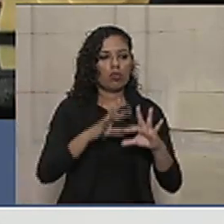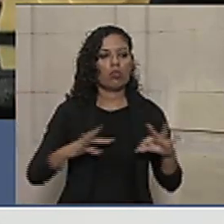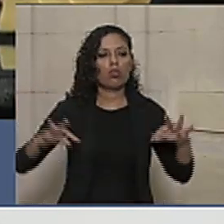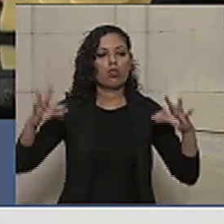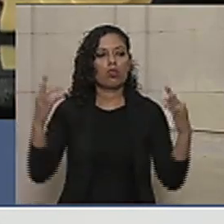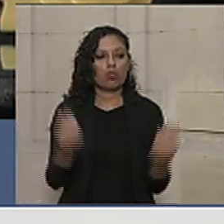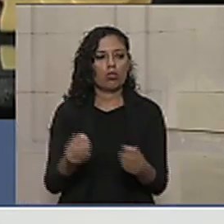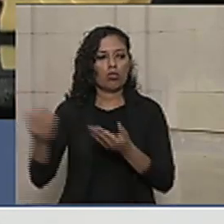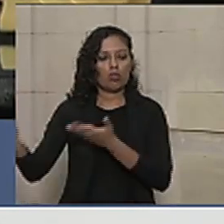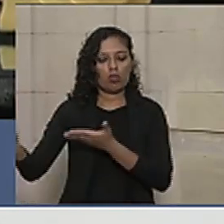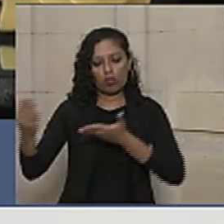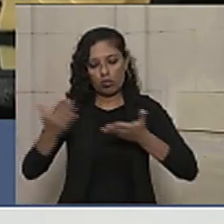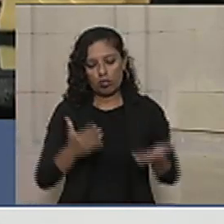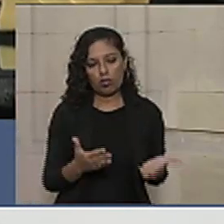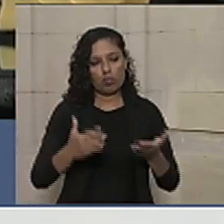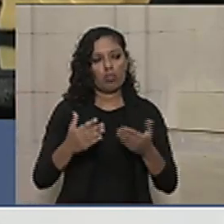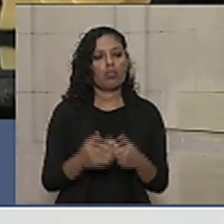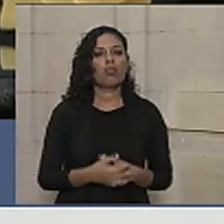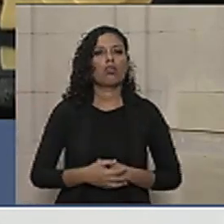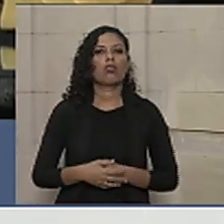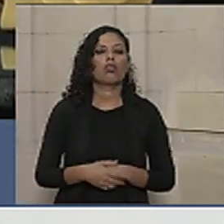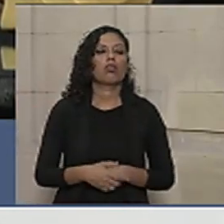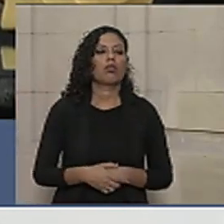todos convidados.